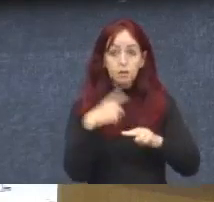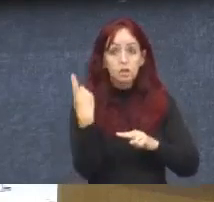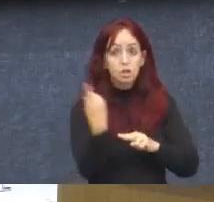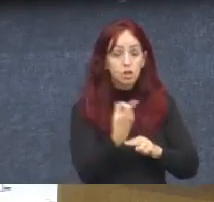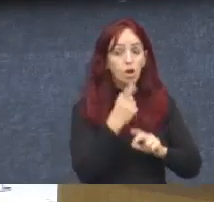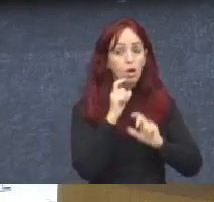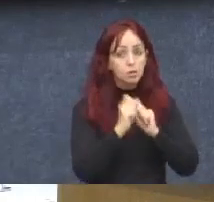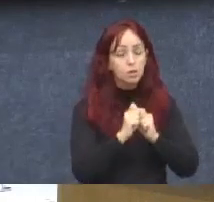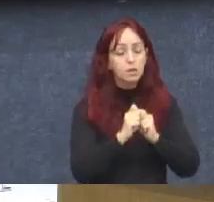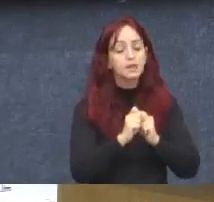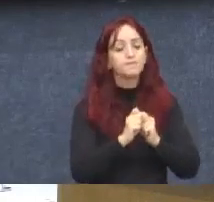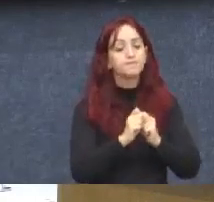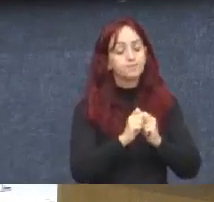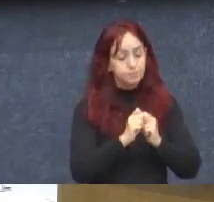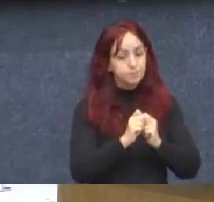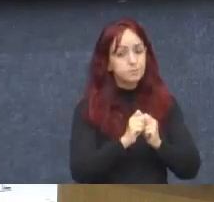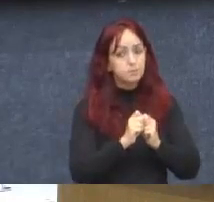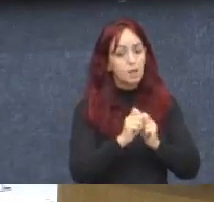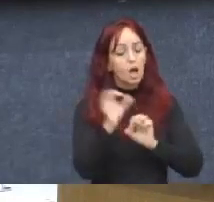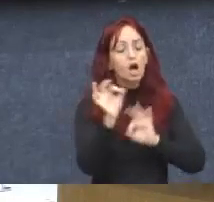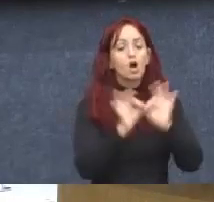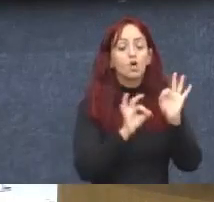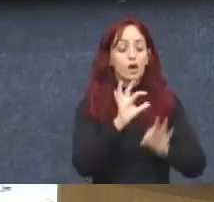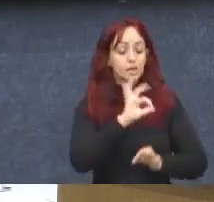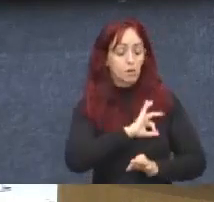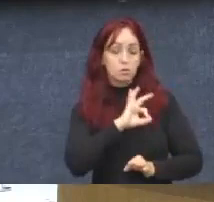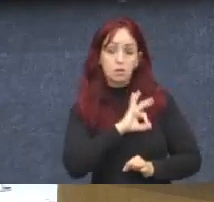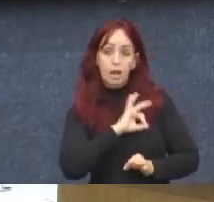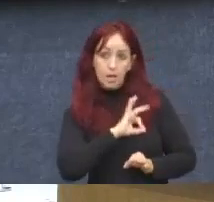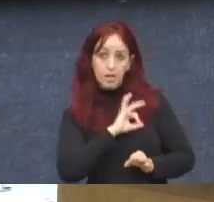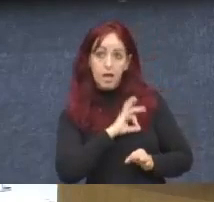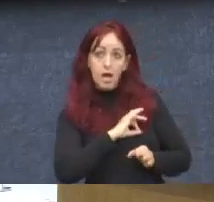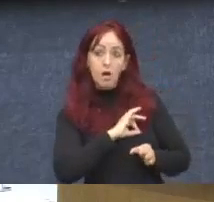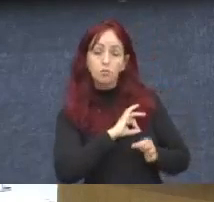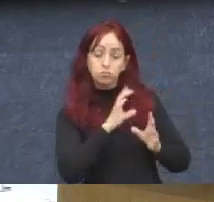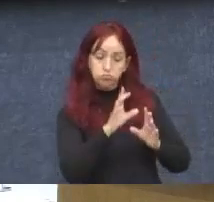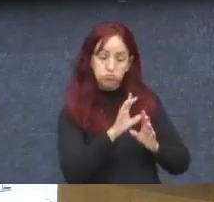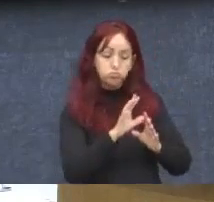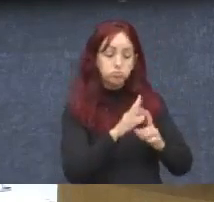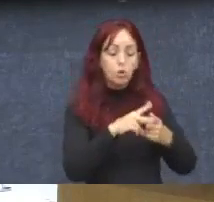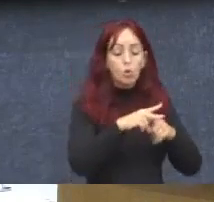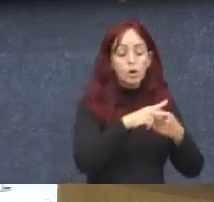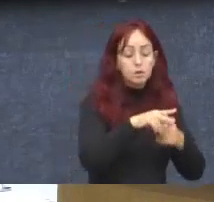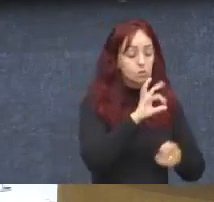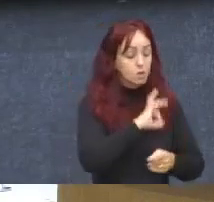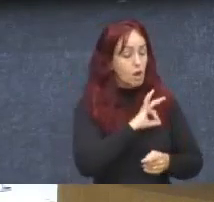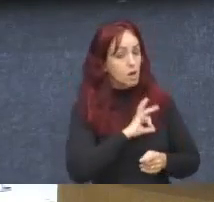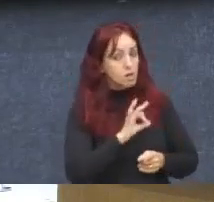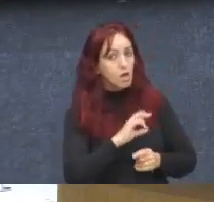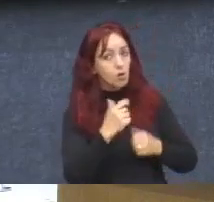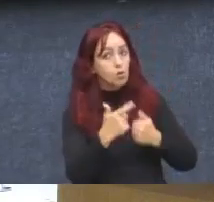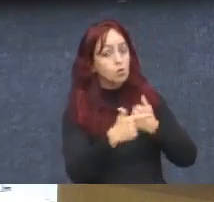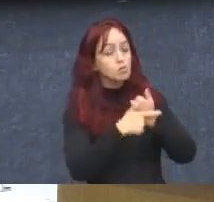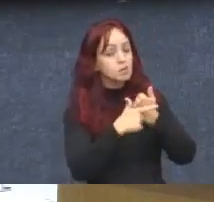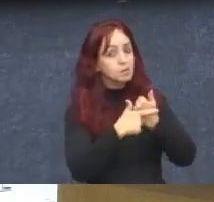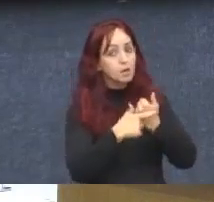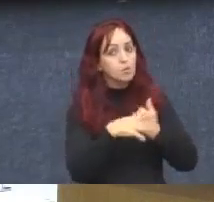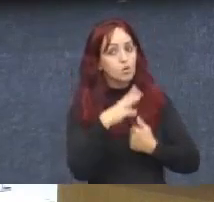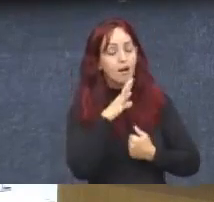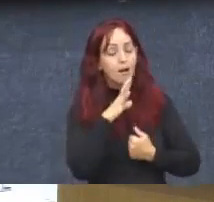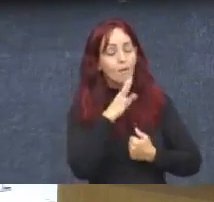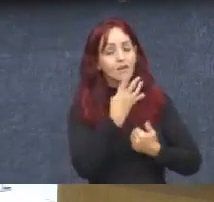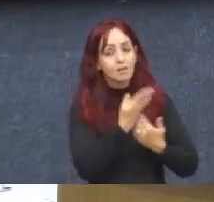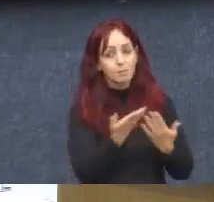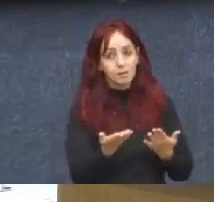concedemos a correção salarial como símbolo desse reconhecimento. E daquela conversa que eu tive com todos os servidores dessa